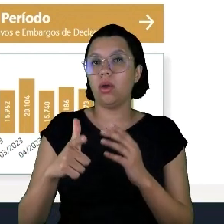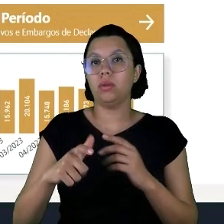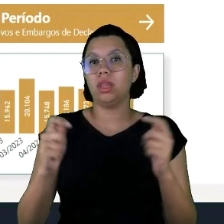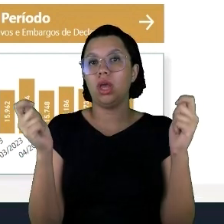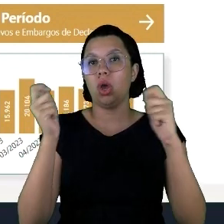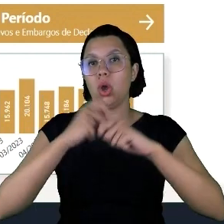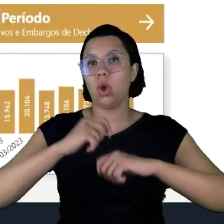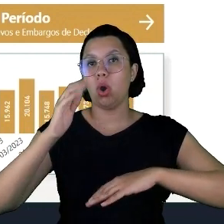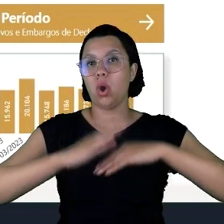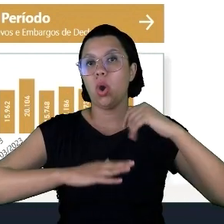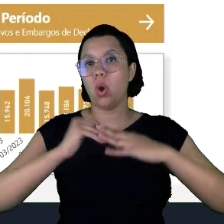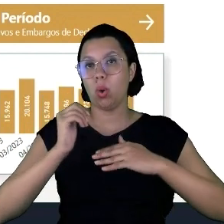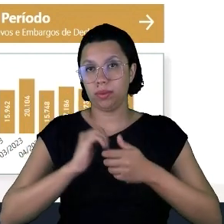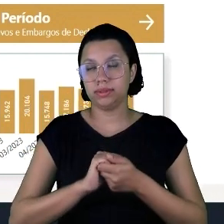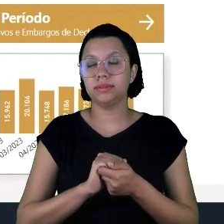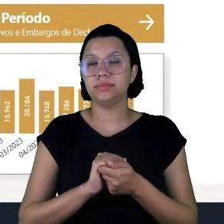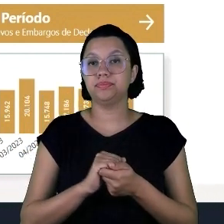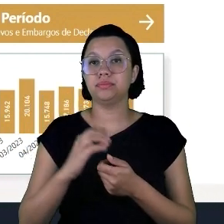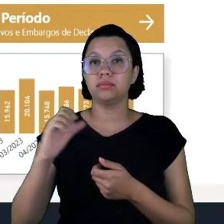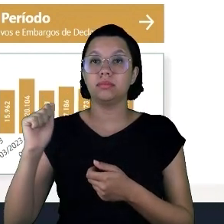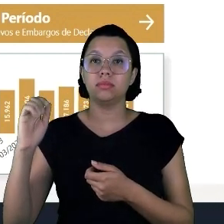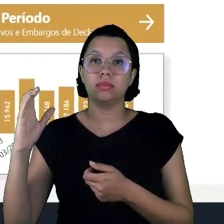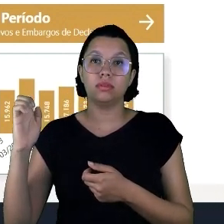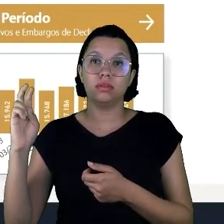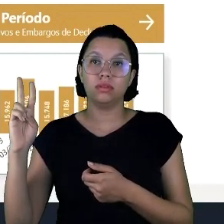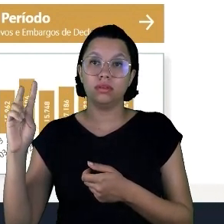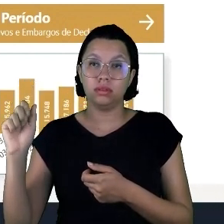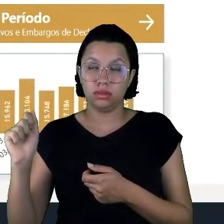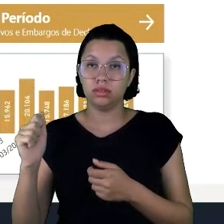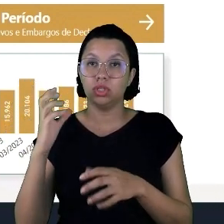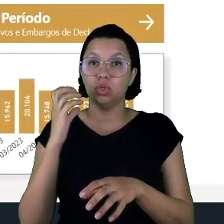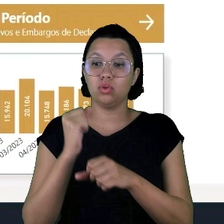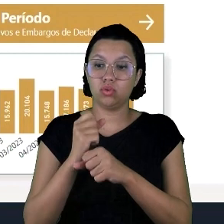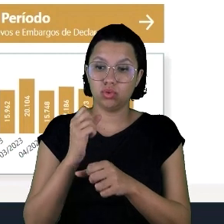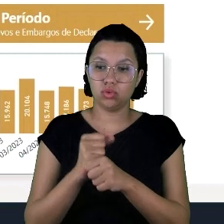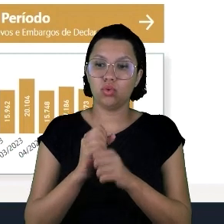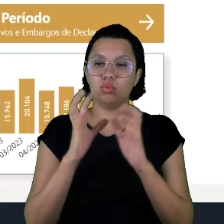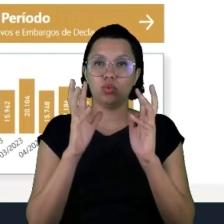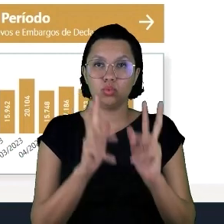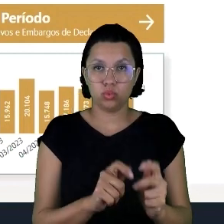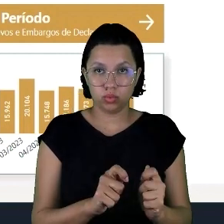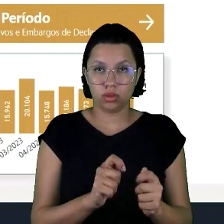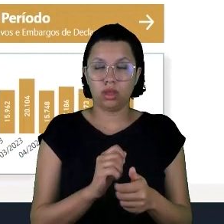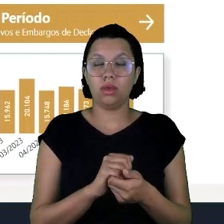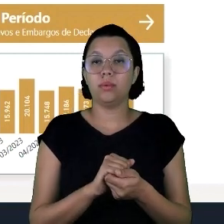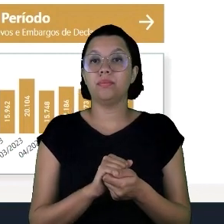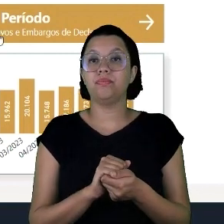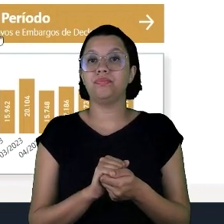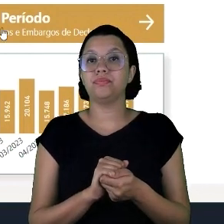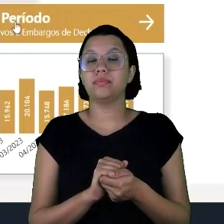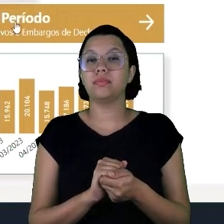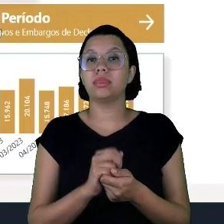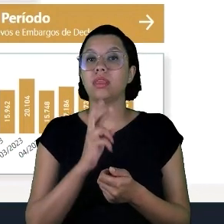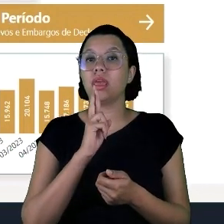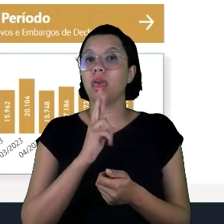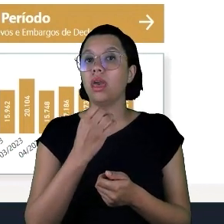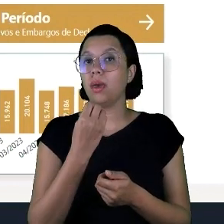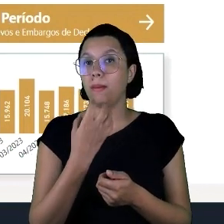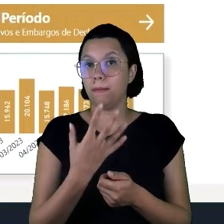por incompetência. O acervo, aqui na tramitação total, soma a tramitação líquida com os sobrestados. E